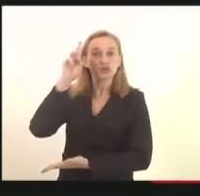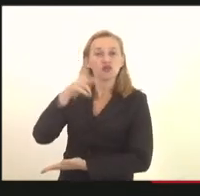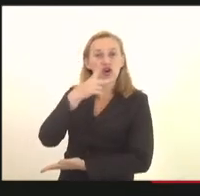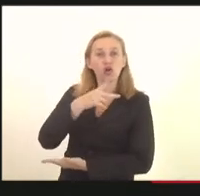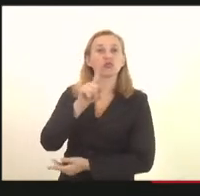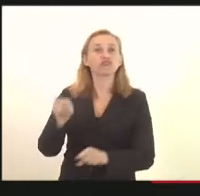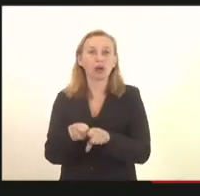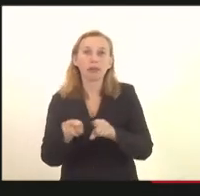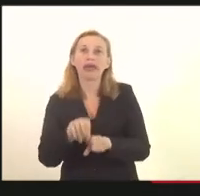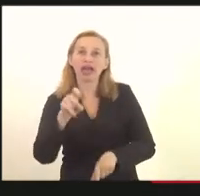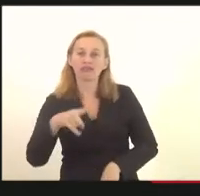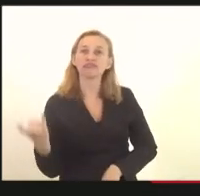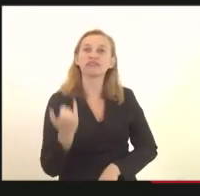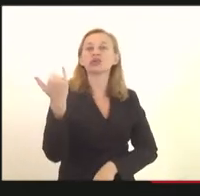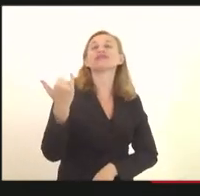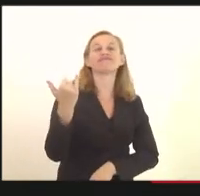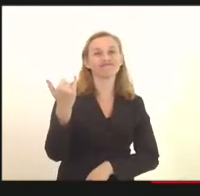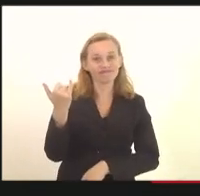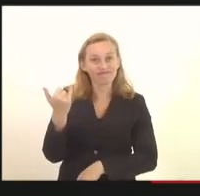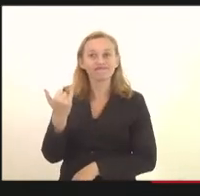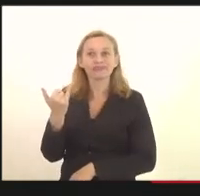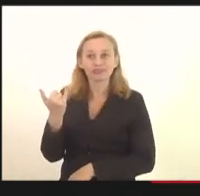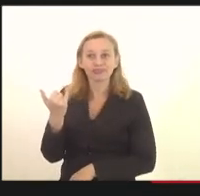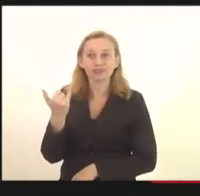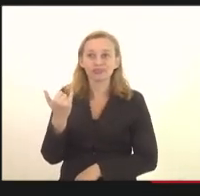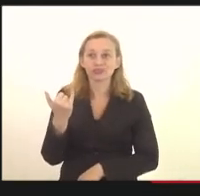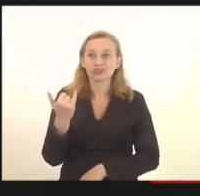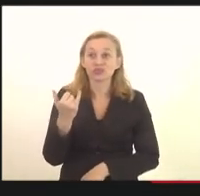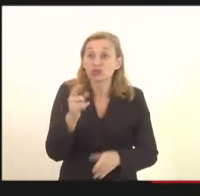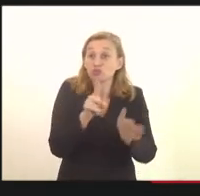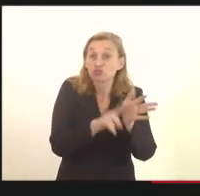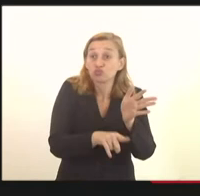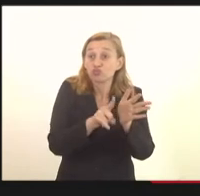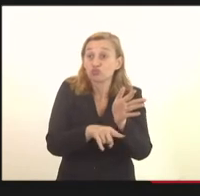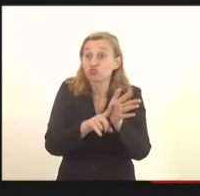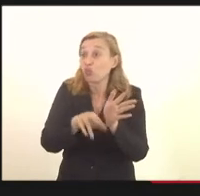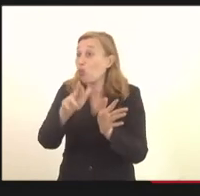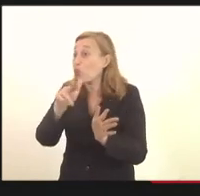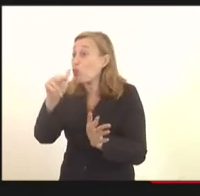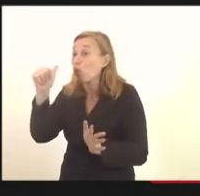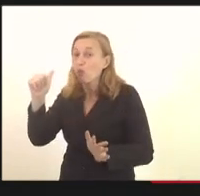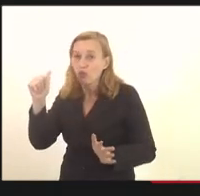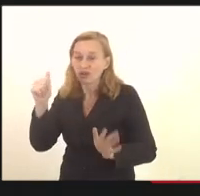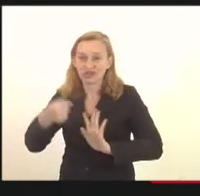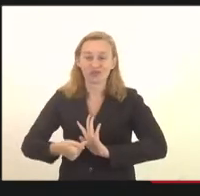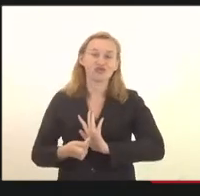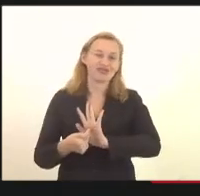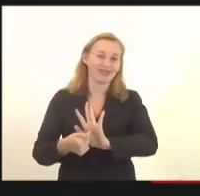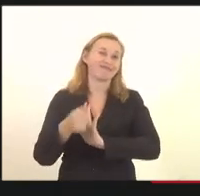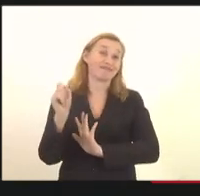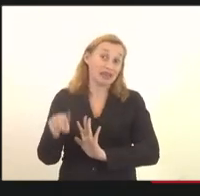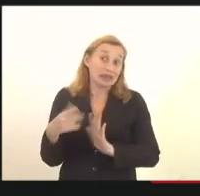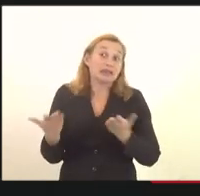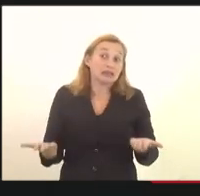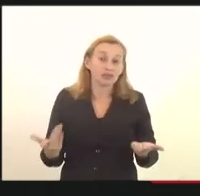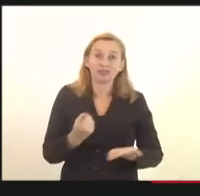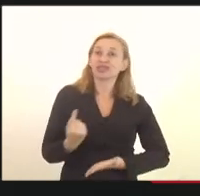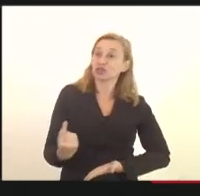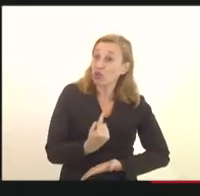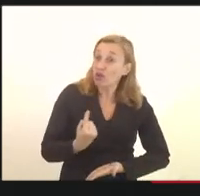muito importante, né, os abatimentos nunca são expostos, né? Então, para